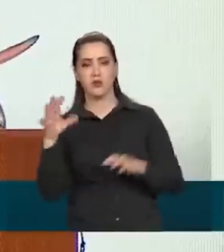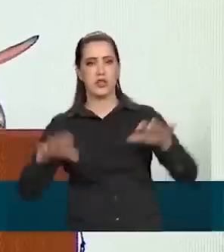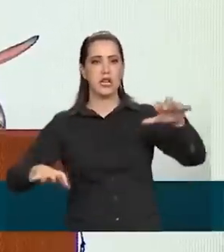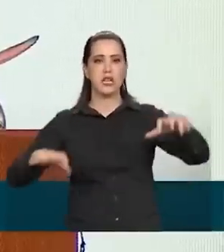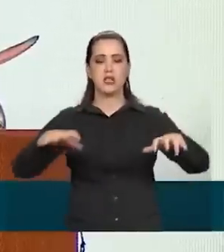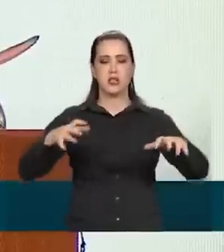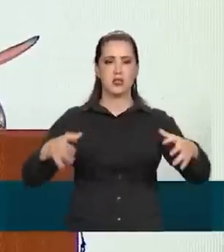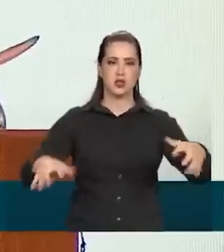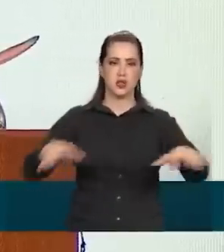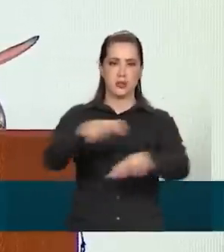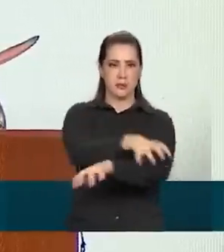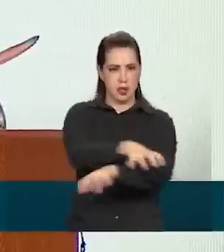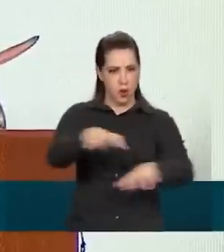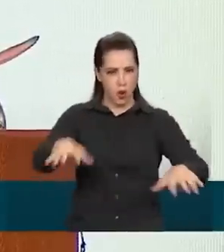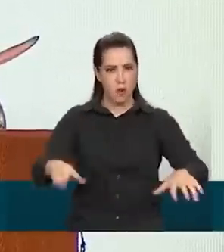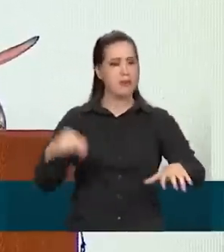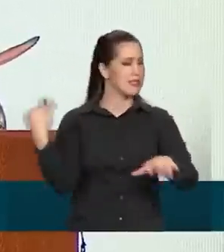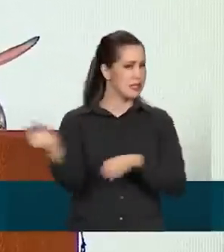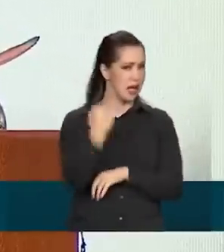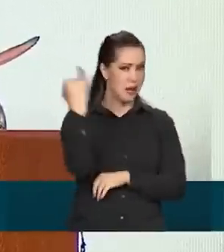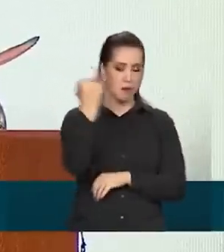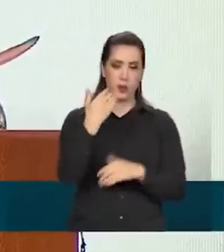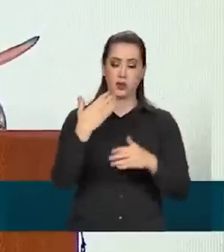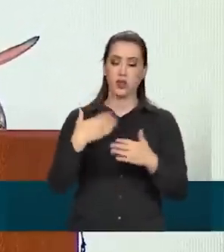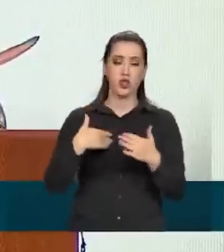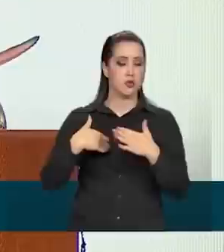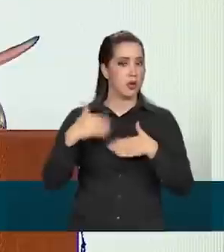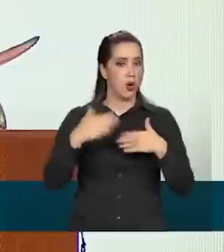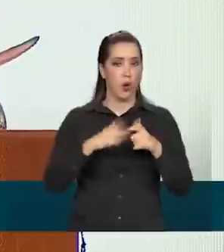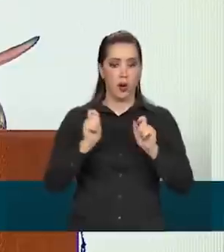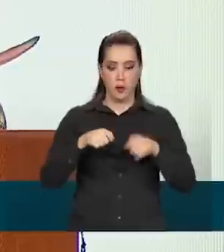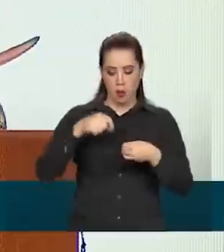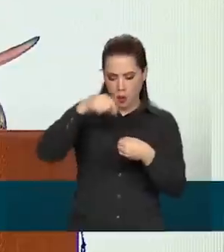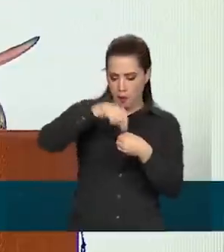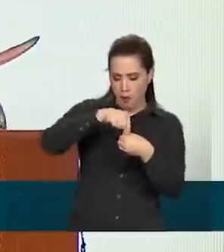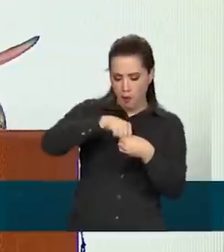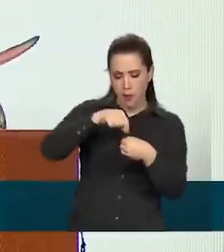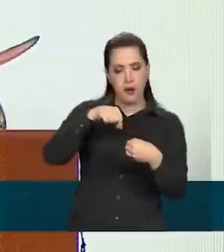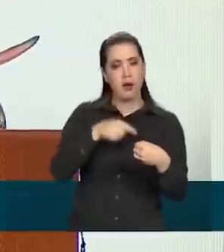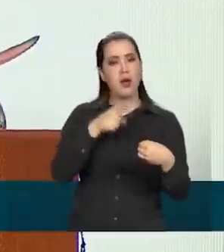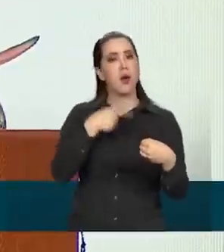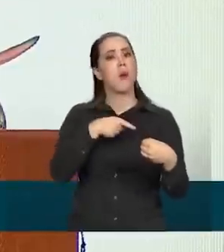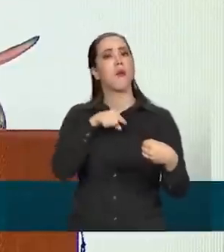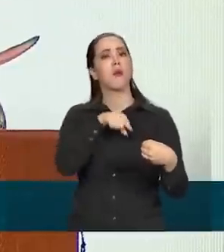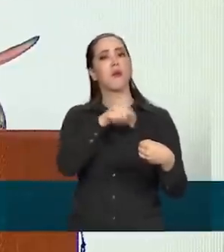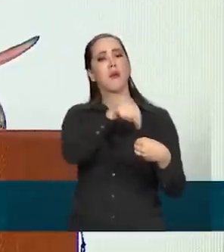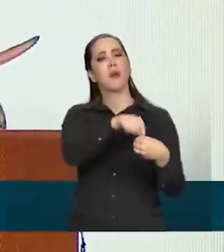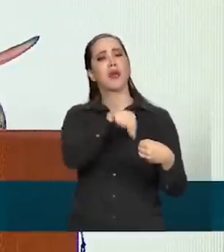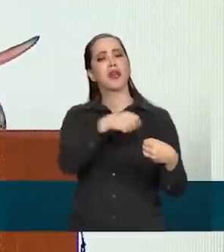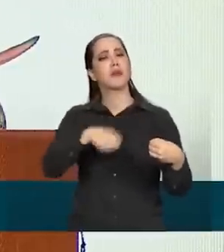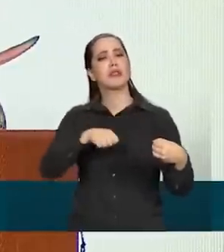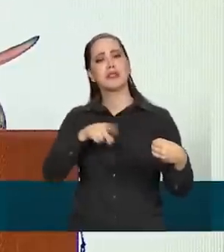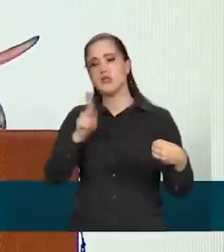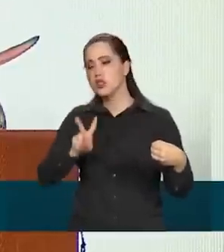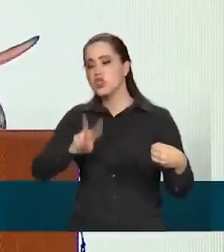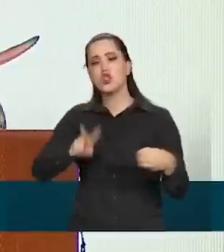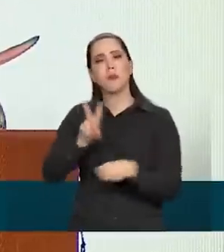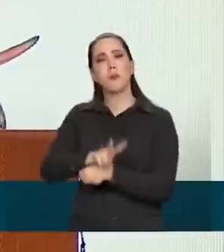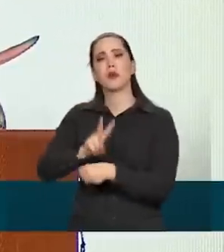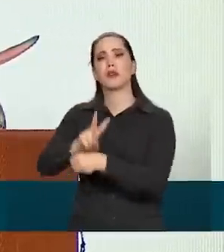é essencial para qualquer produção agrícola, pois garante água, garante a presença de